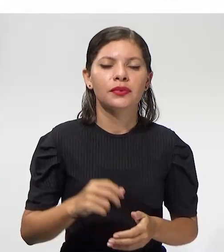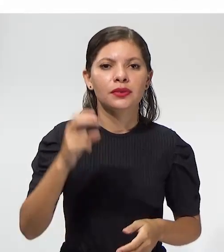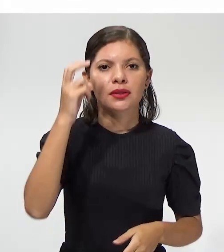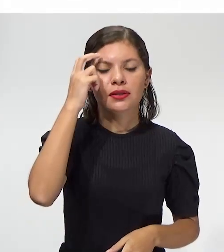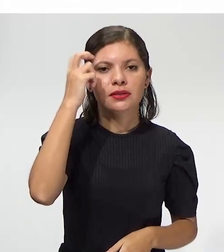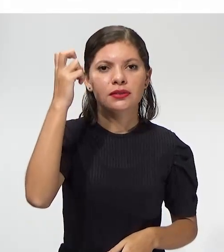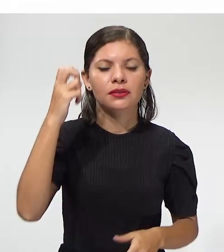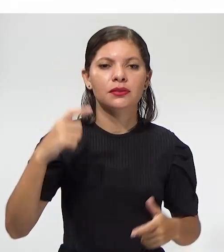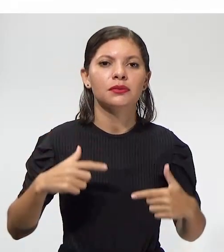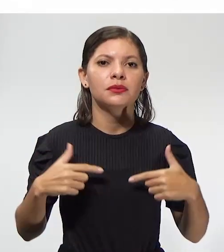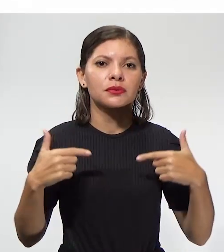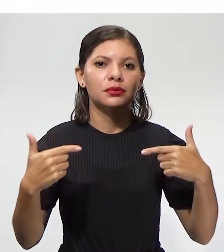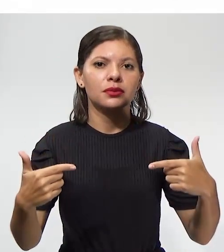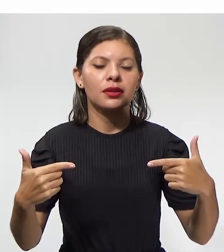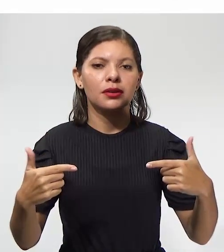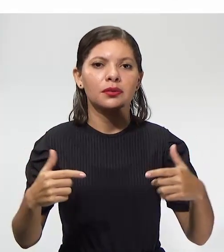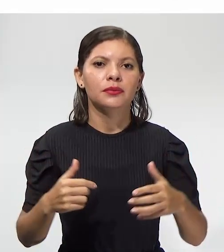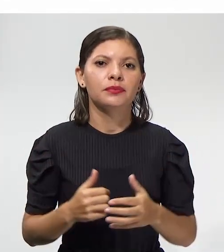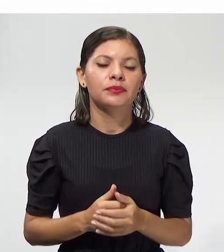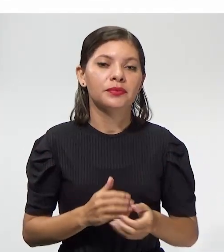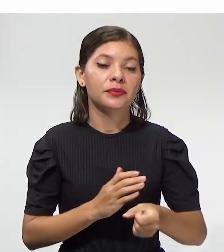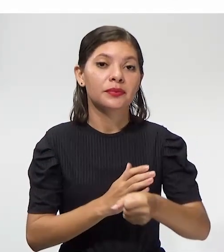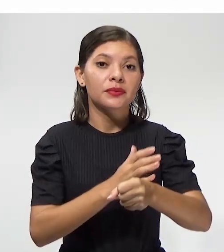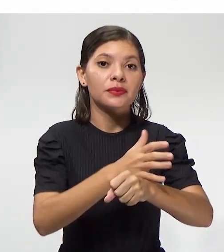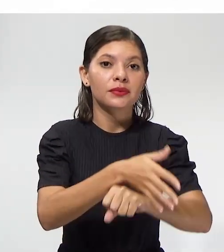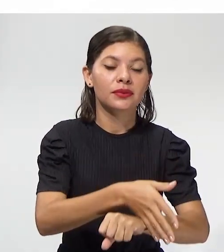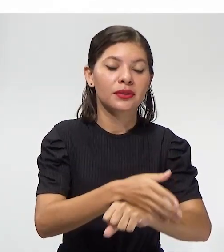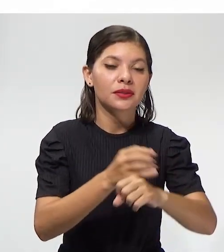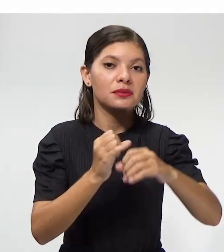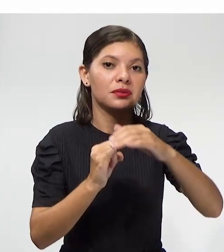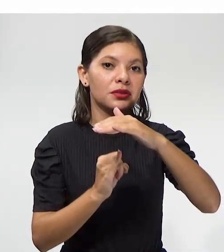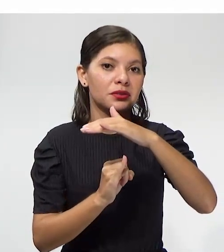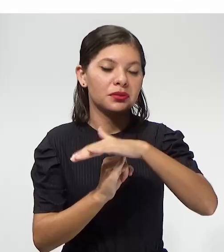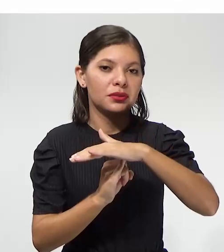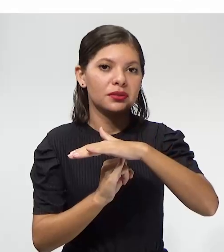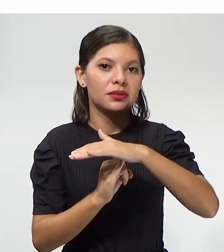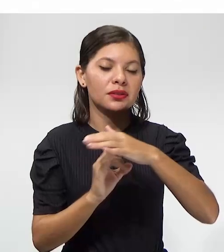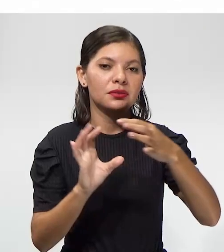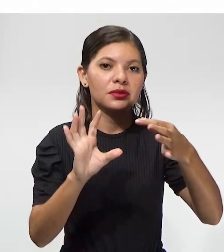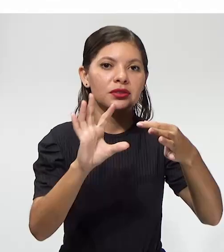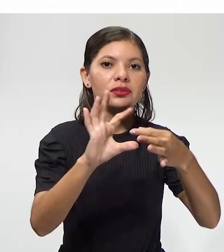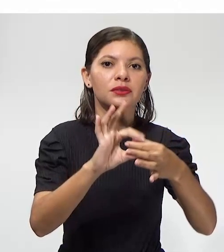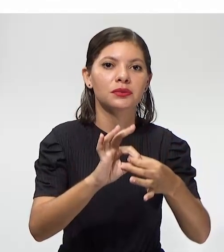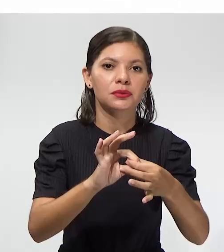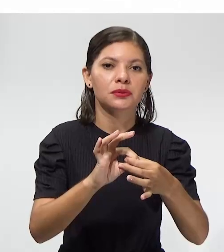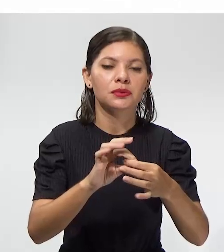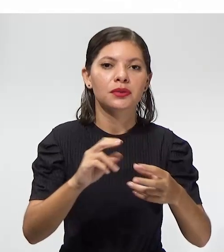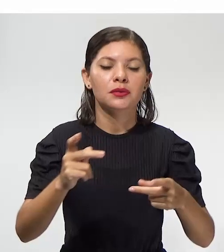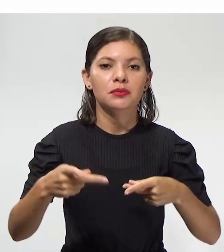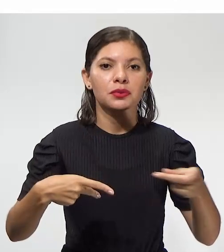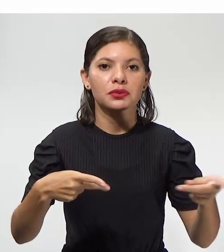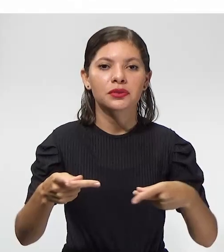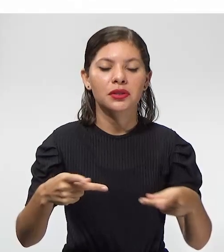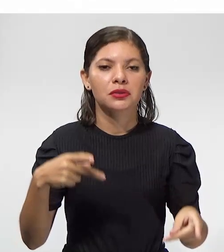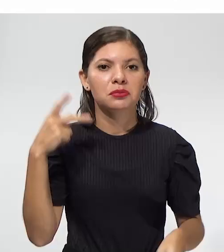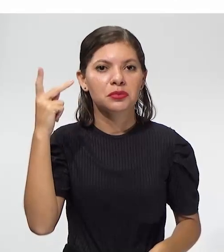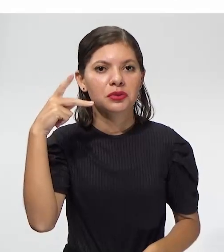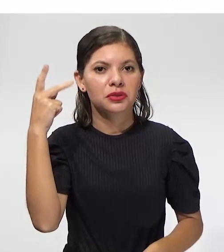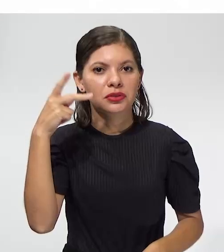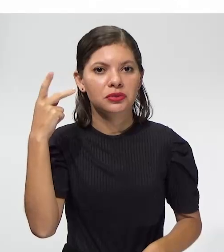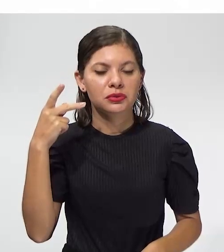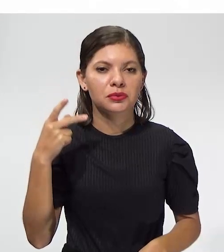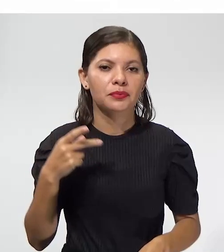invasão cultural, não voltada somente para fora, mas para dentro da instituição como articuladora do seu